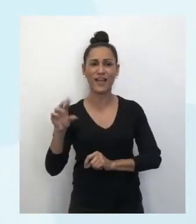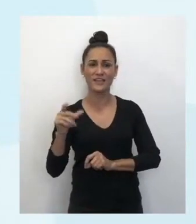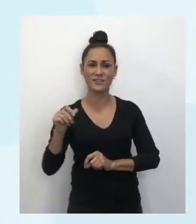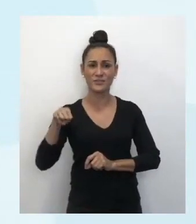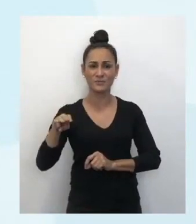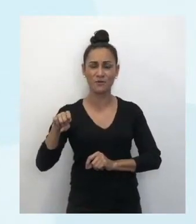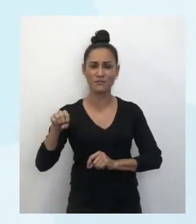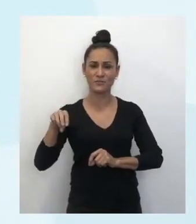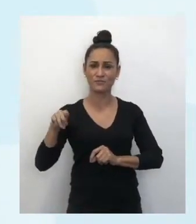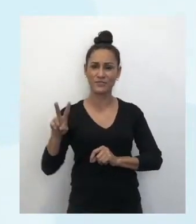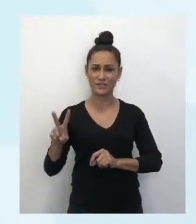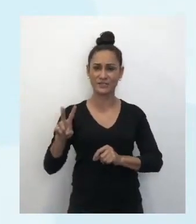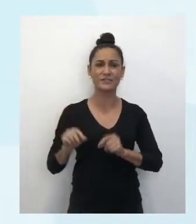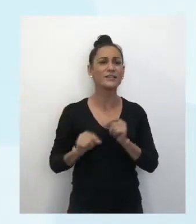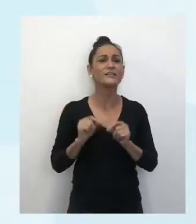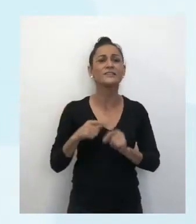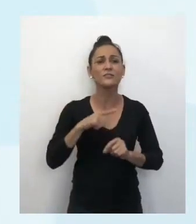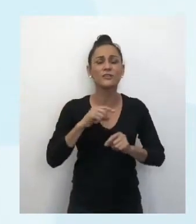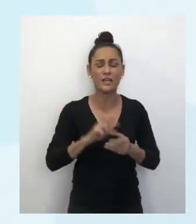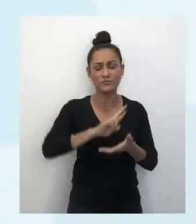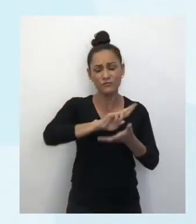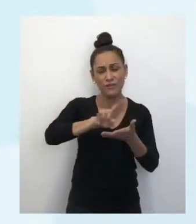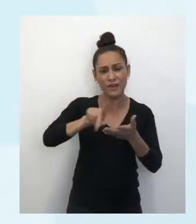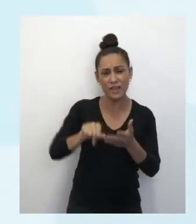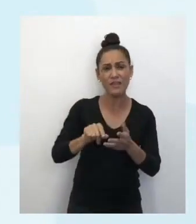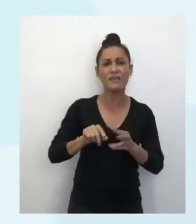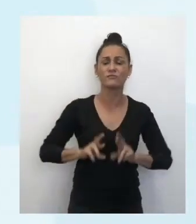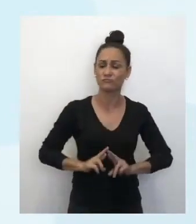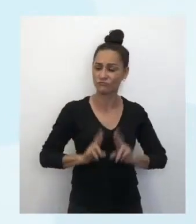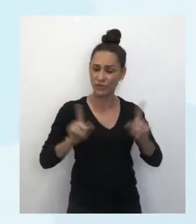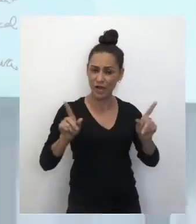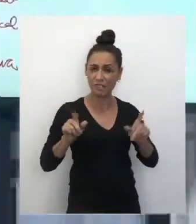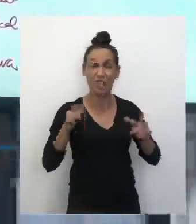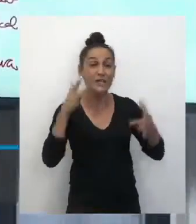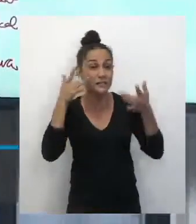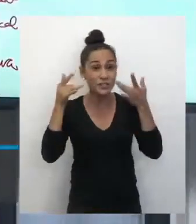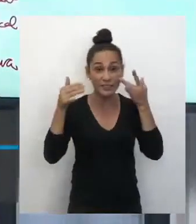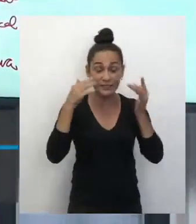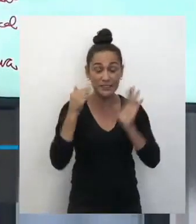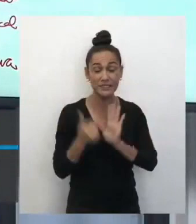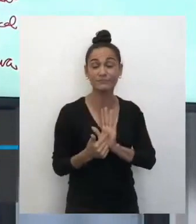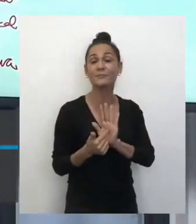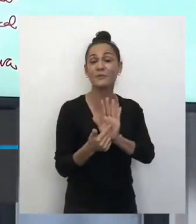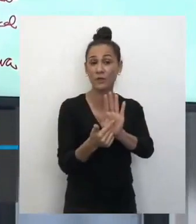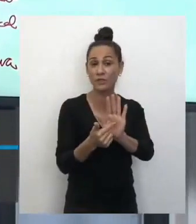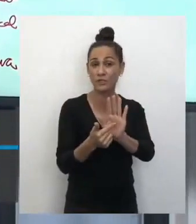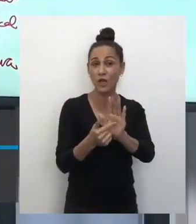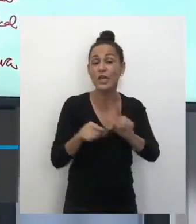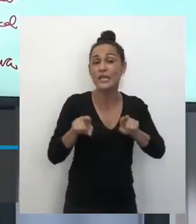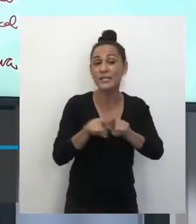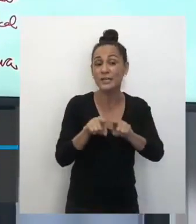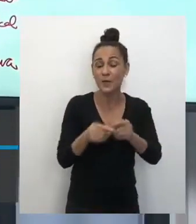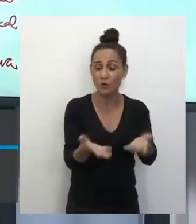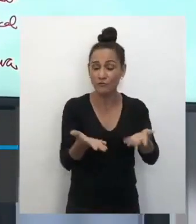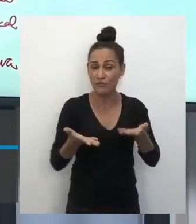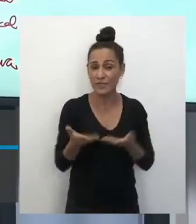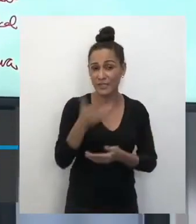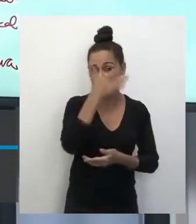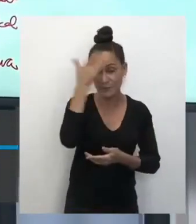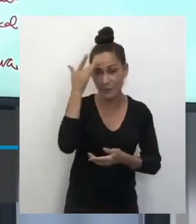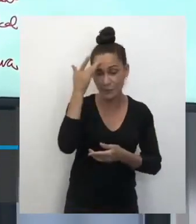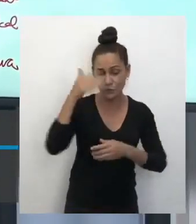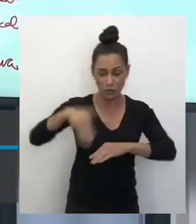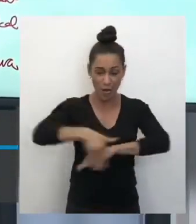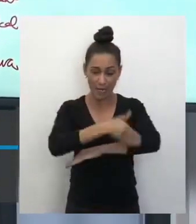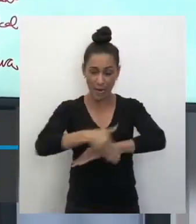com música, a gente também pode utilizar com dança, né? Com a própria apresentação teatral, né? Uma performance convidando as pessoas que estão passando